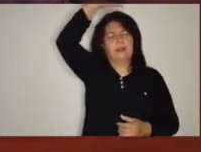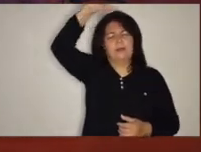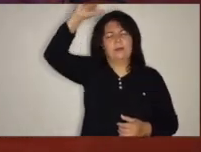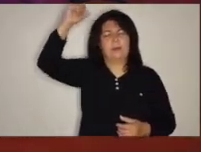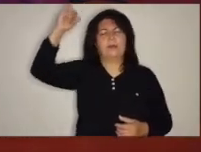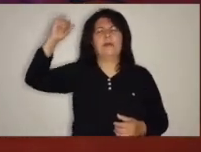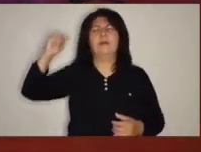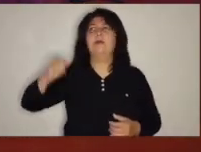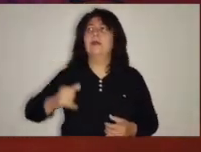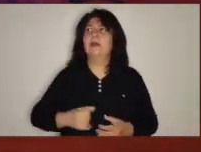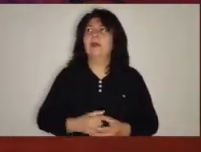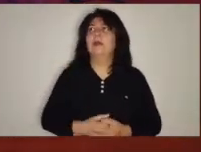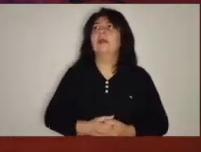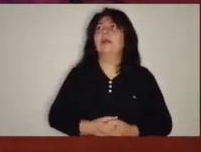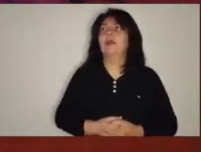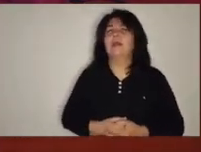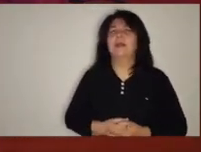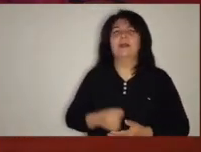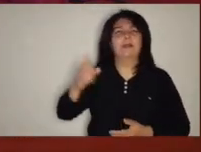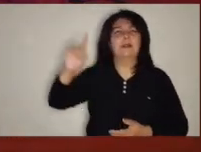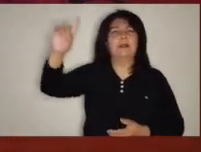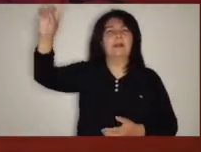cajado e